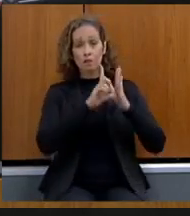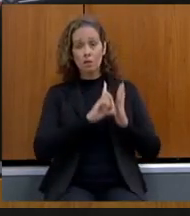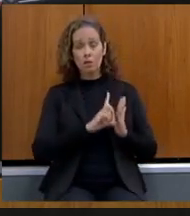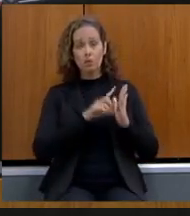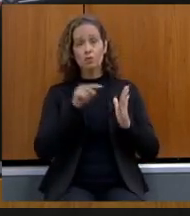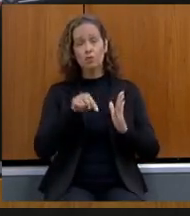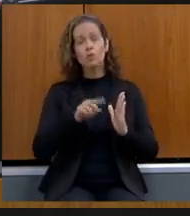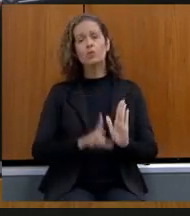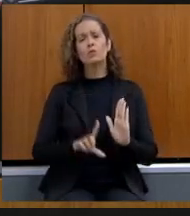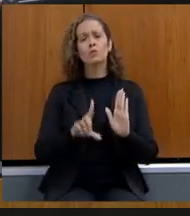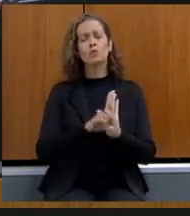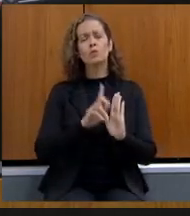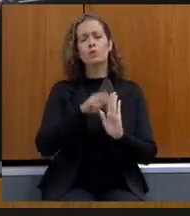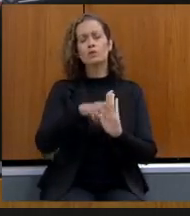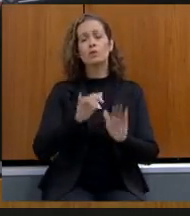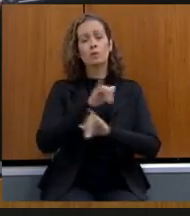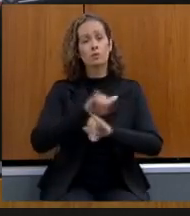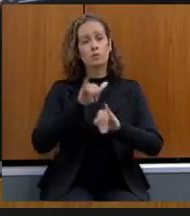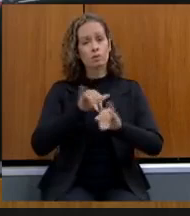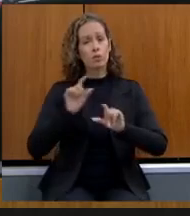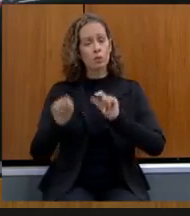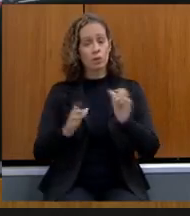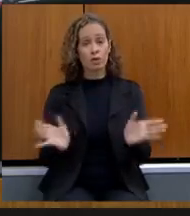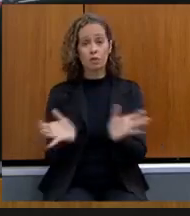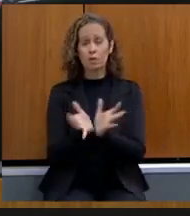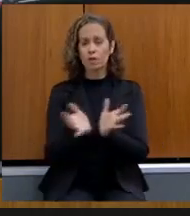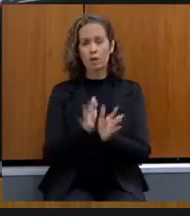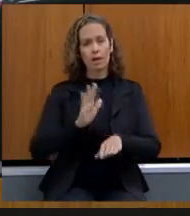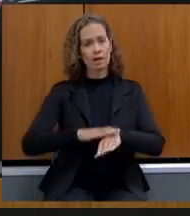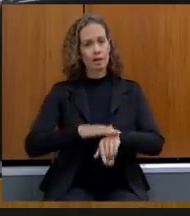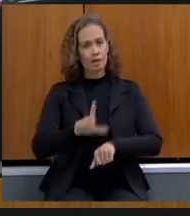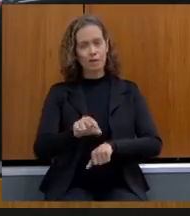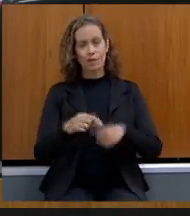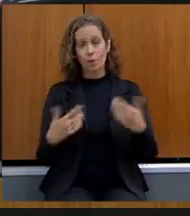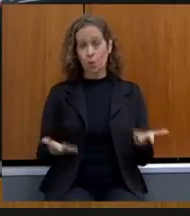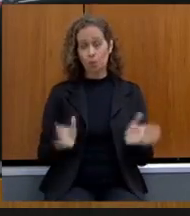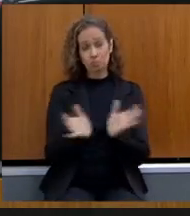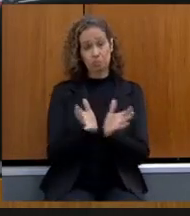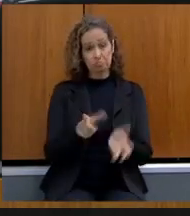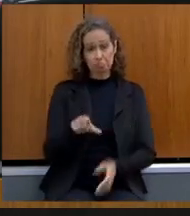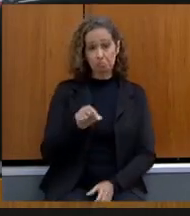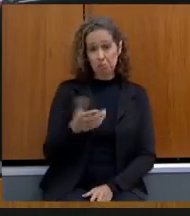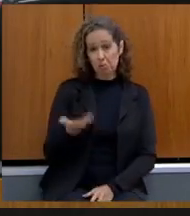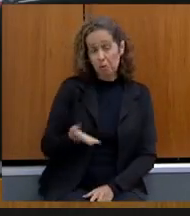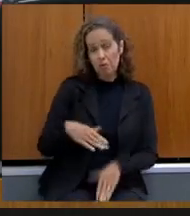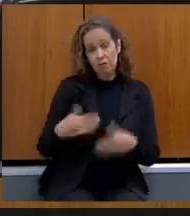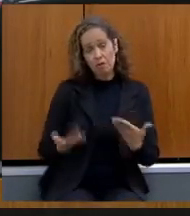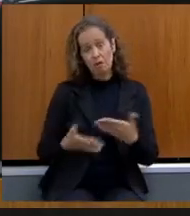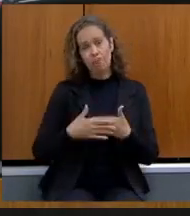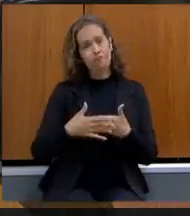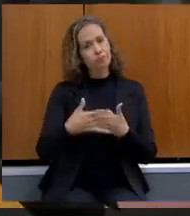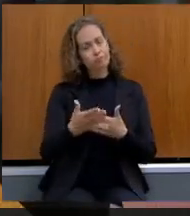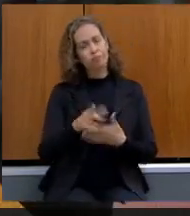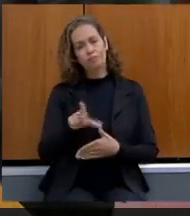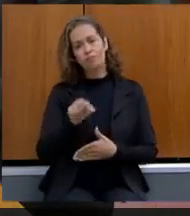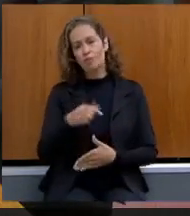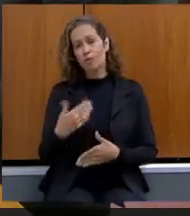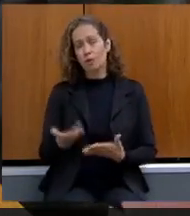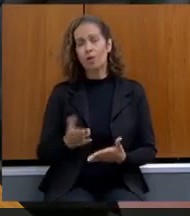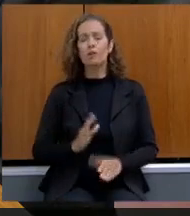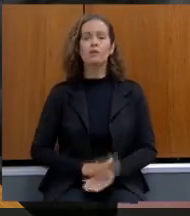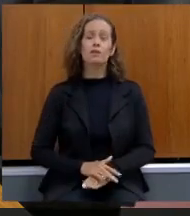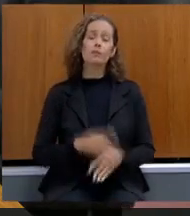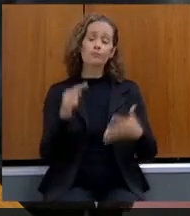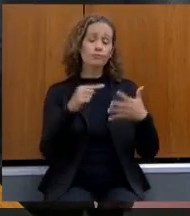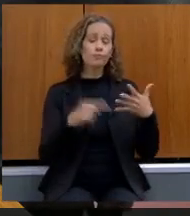projeto de lei do governo dizendo isso a comunidade tem que escolher a comunidade quiser a partir da decisão da comunidade todos